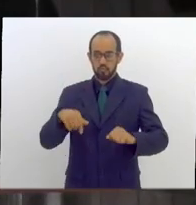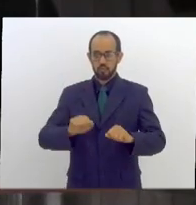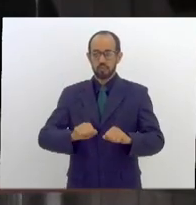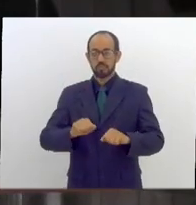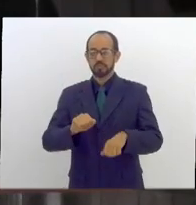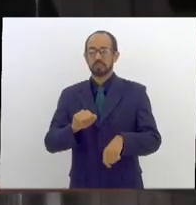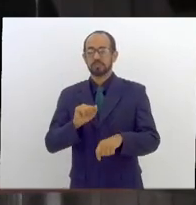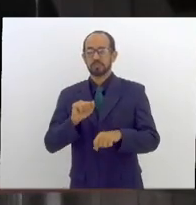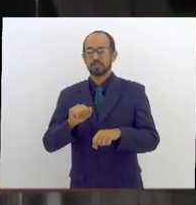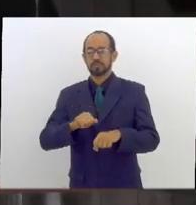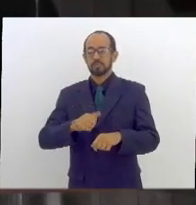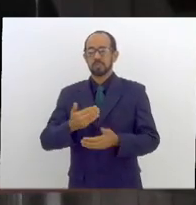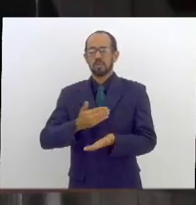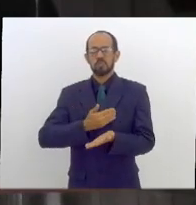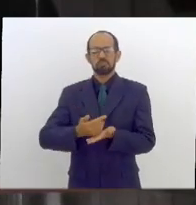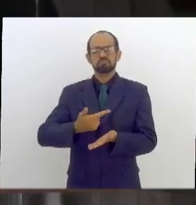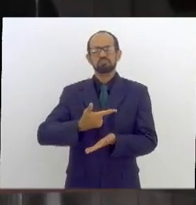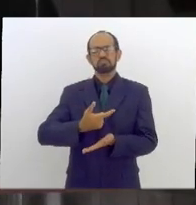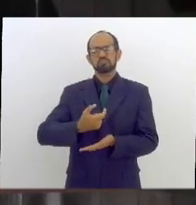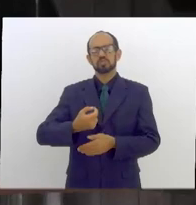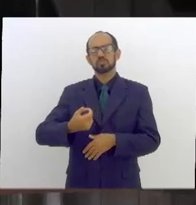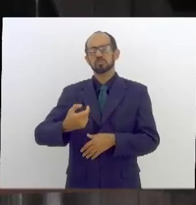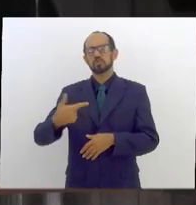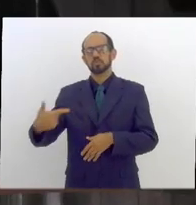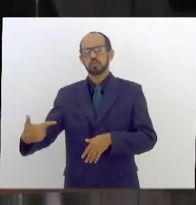Desde 2002,